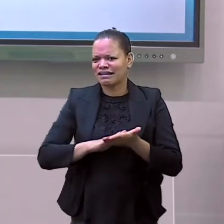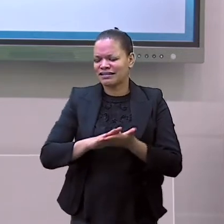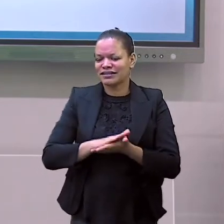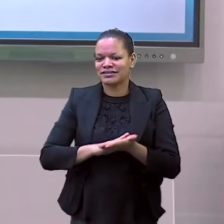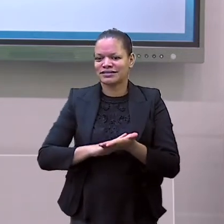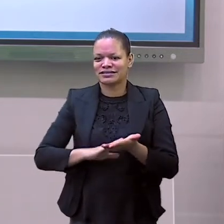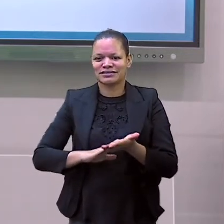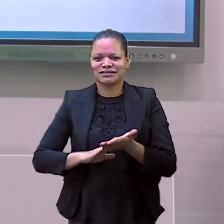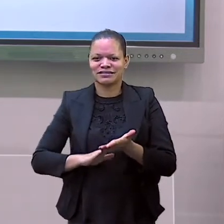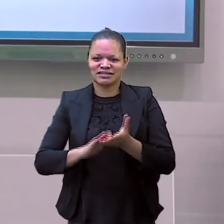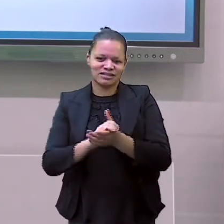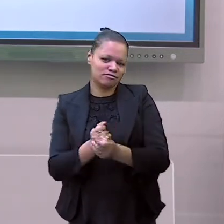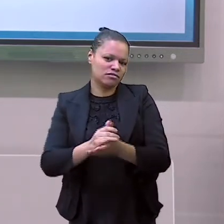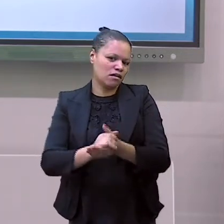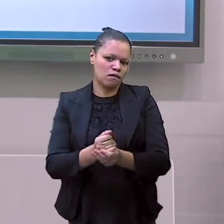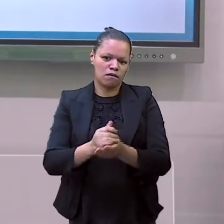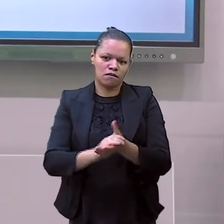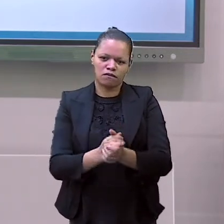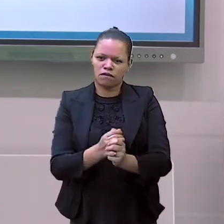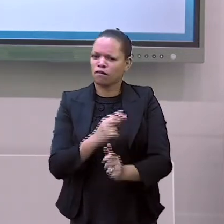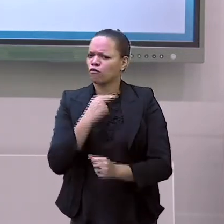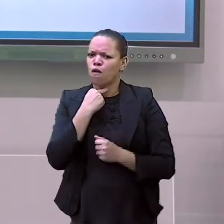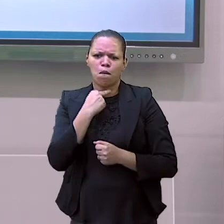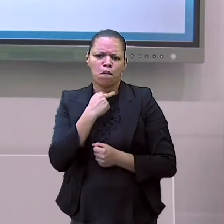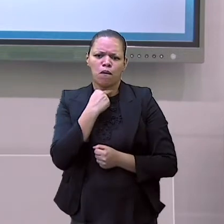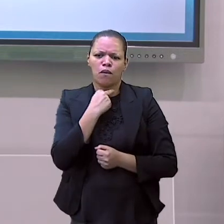mãos, isso tudo ajuda a gente a ter o